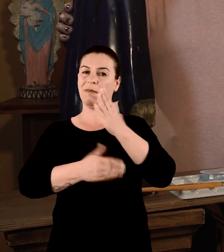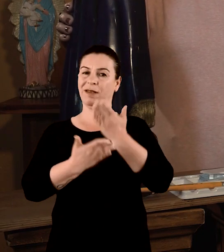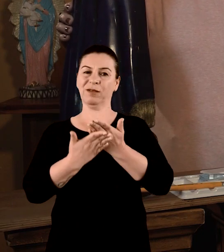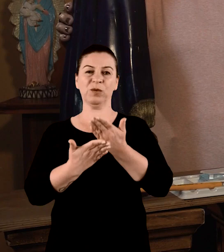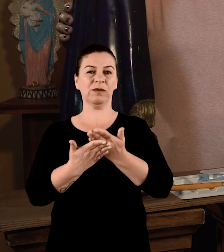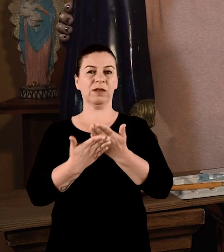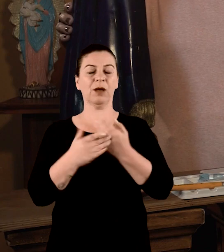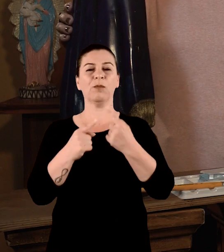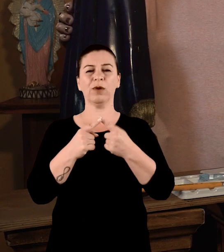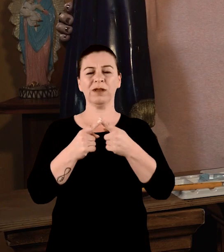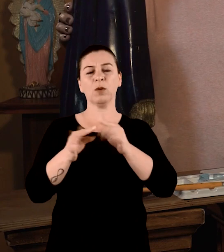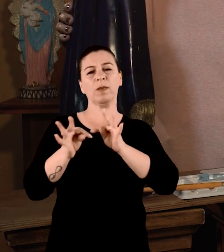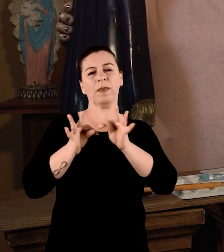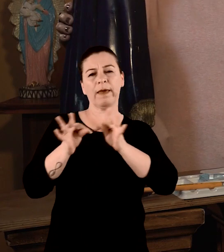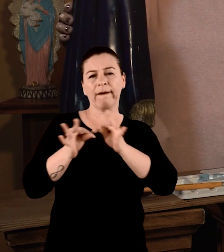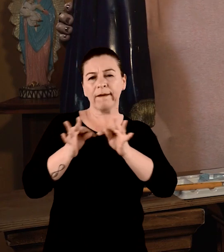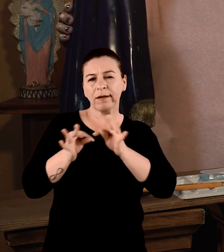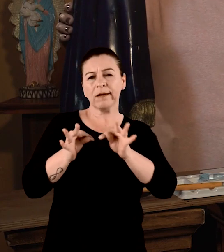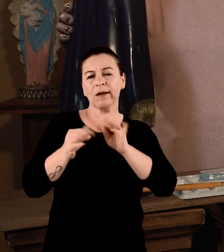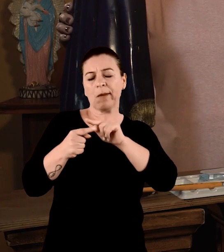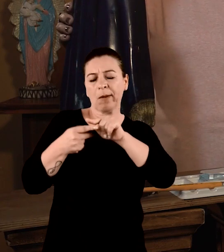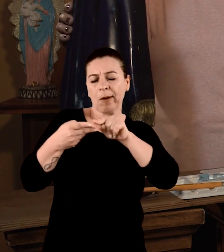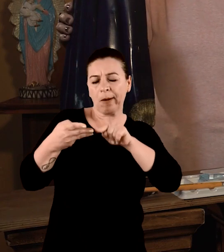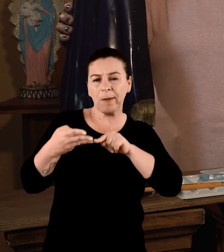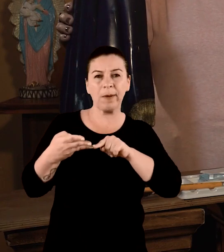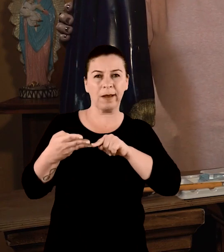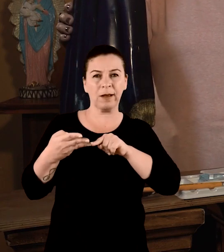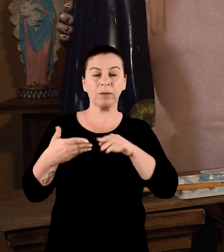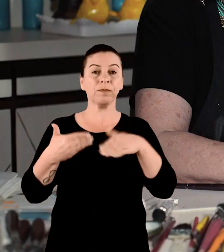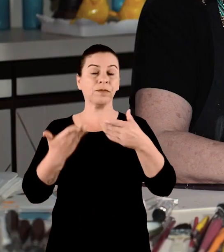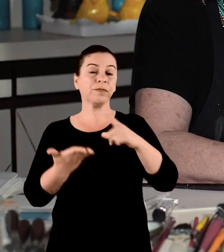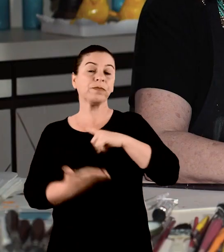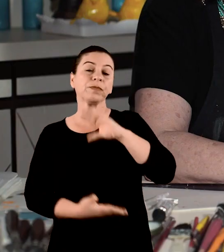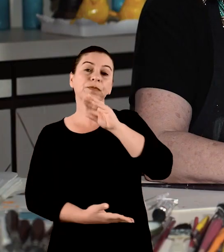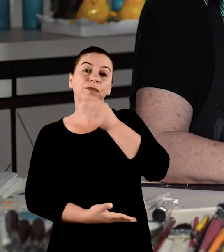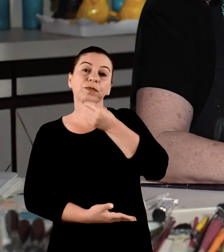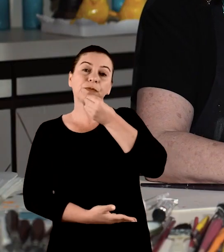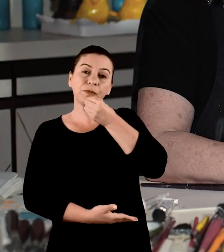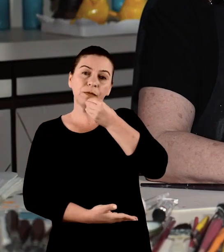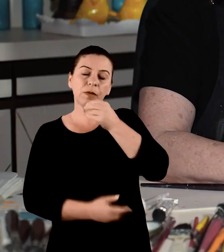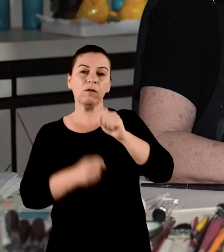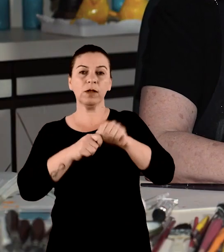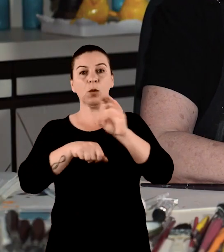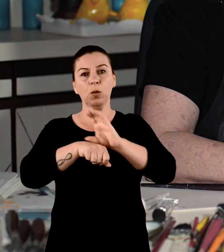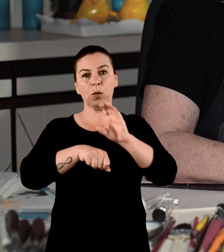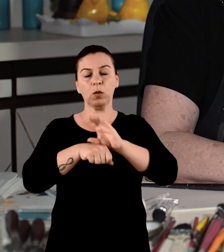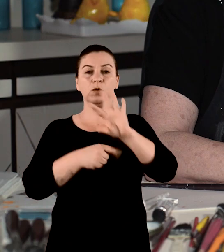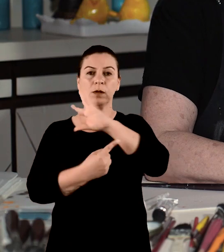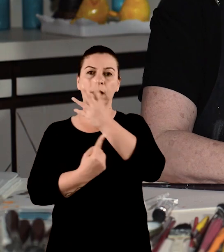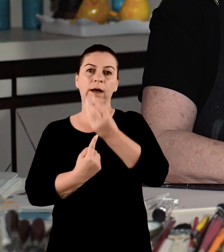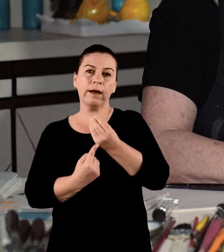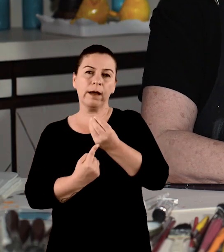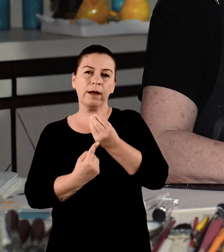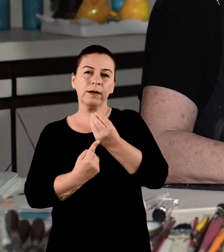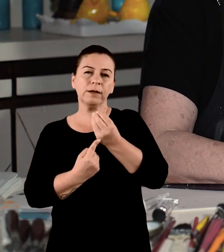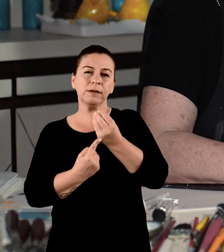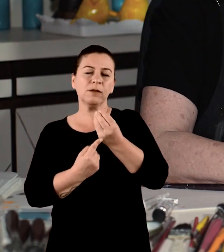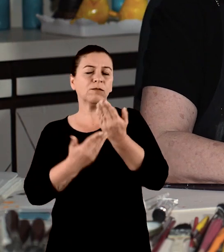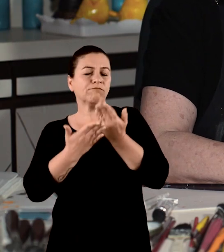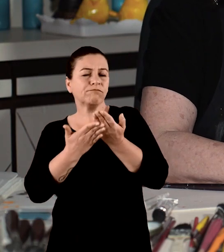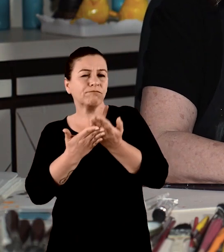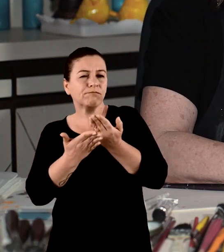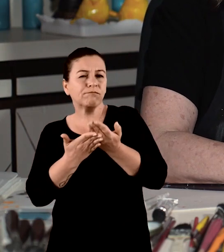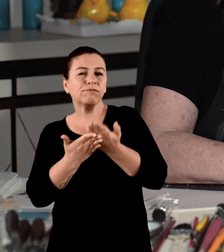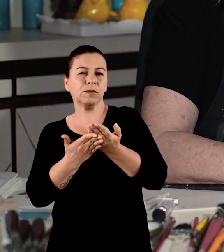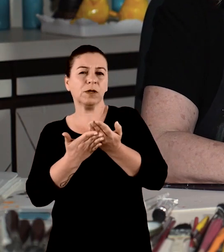mais de estudar, porque são técnicas e técnicas e técnicas. Aí tive a oportunidade de fazer alguns cursos de arte e fui me